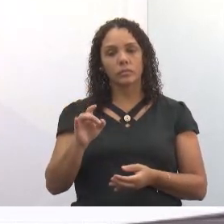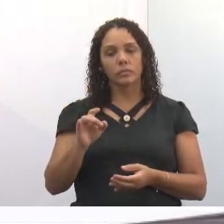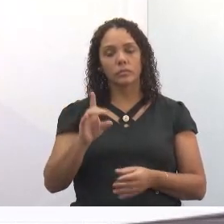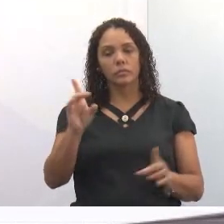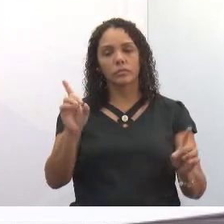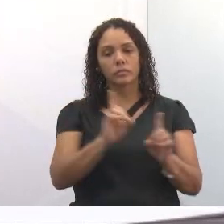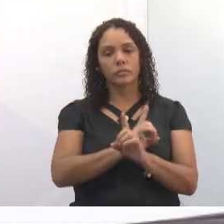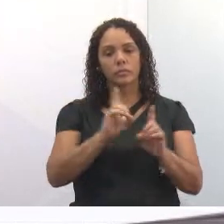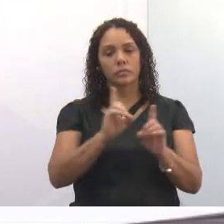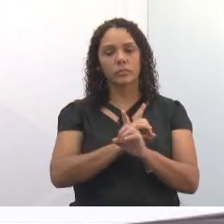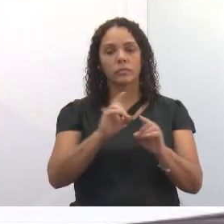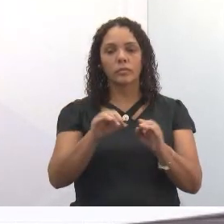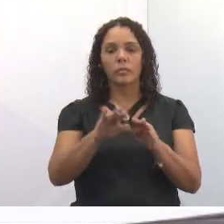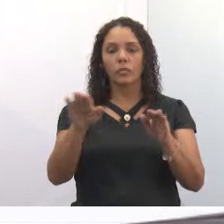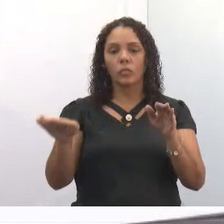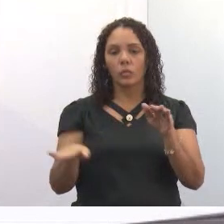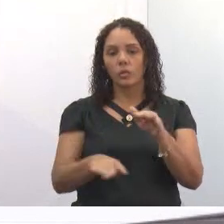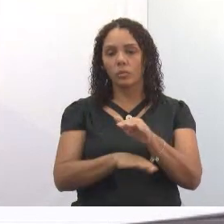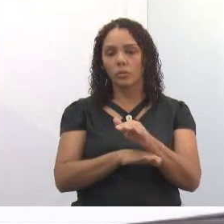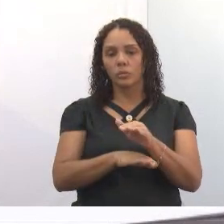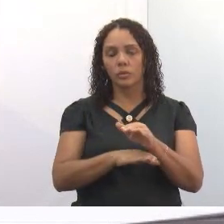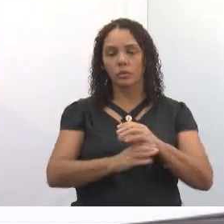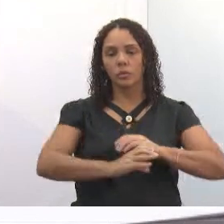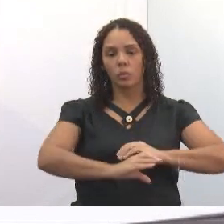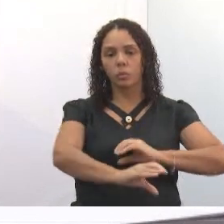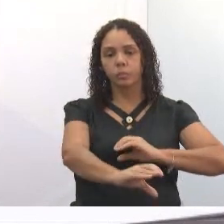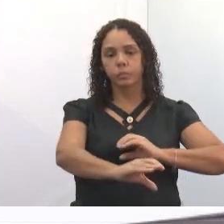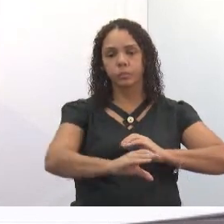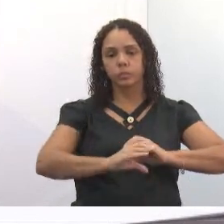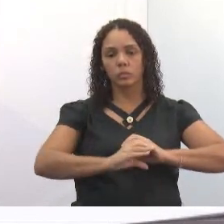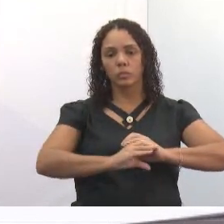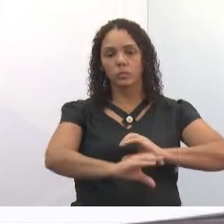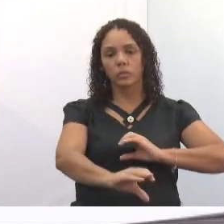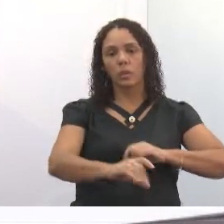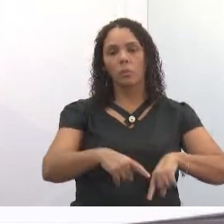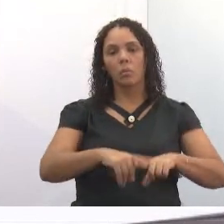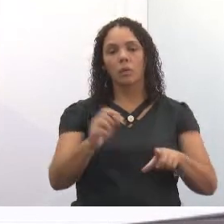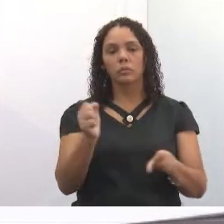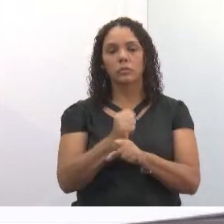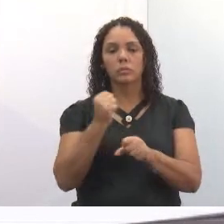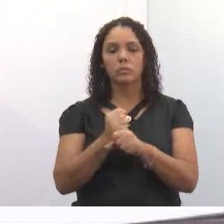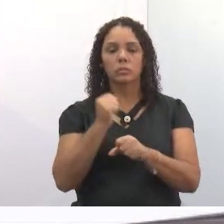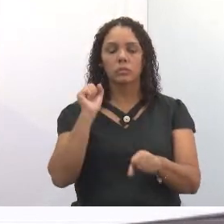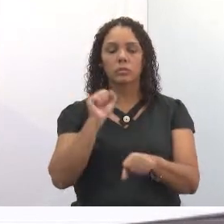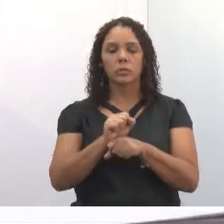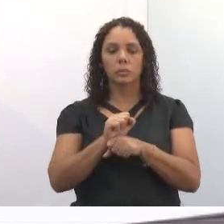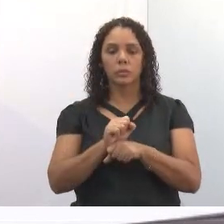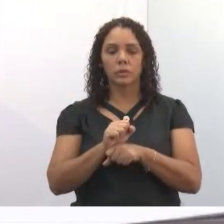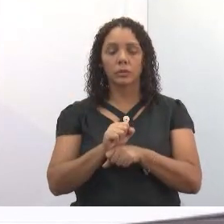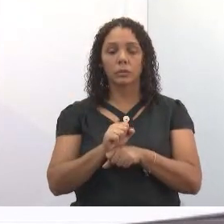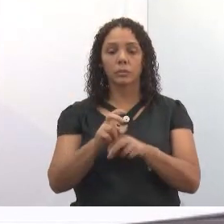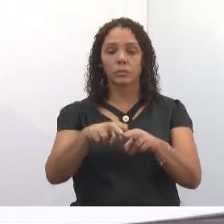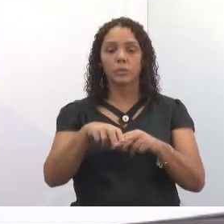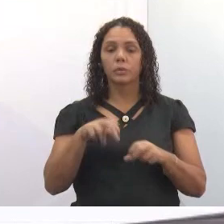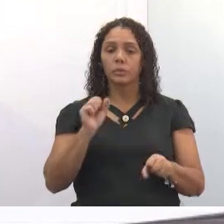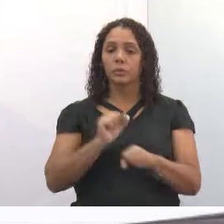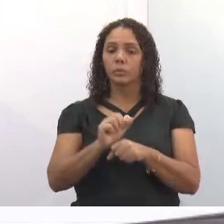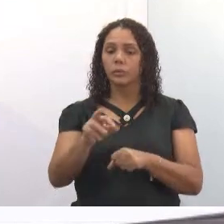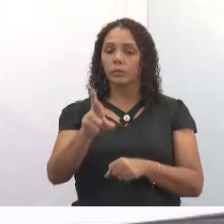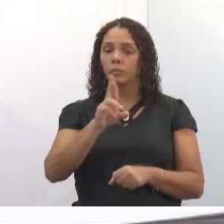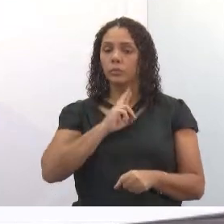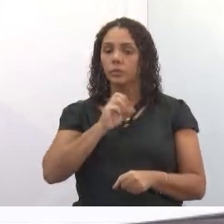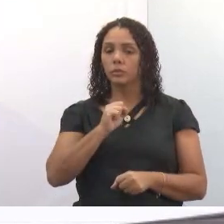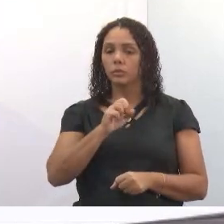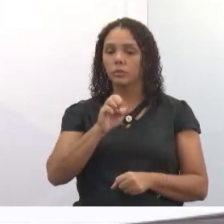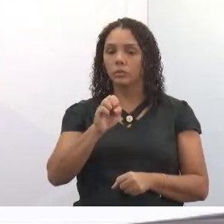Dutra para eles canalizar aquilo lá. Só que está parado lá Então o SAI vai ter que me dar essa resposta para